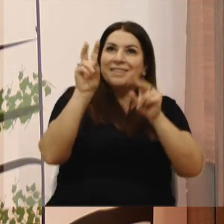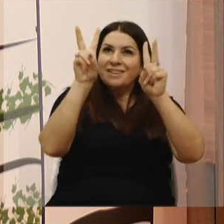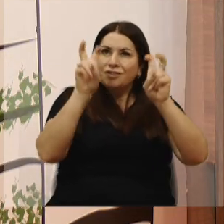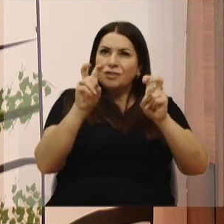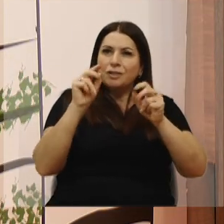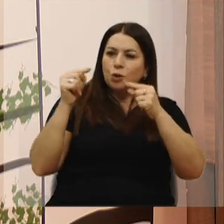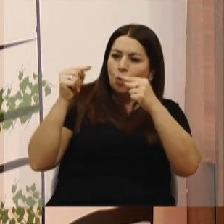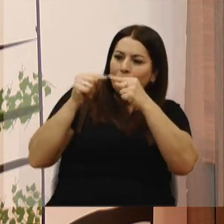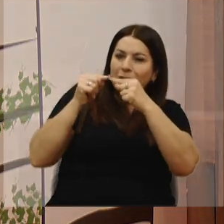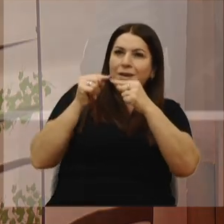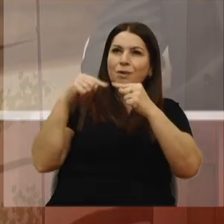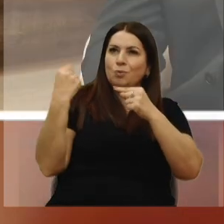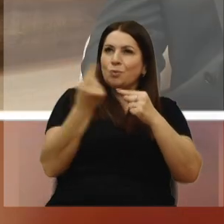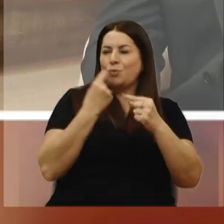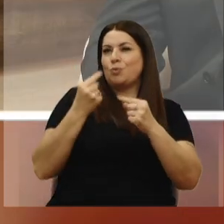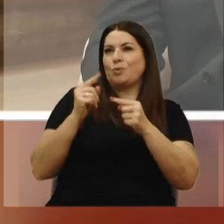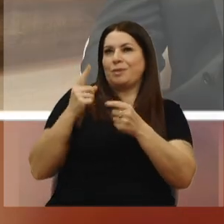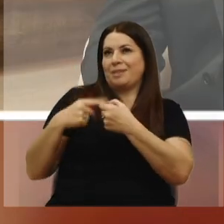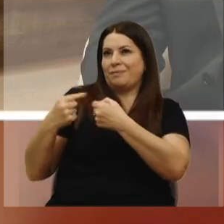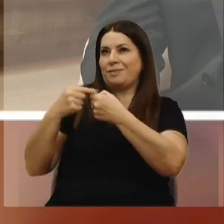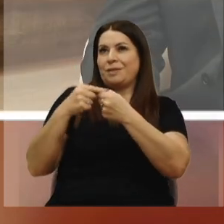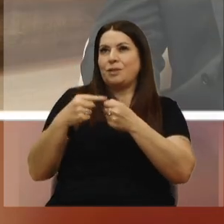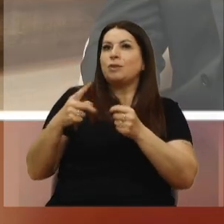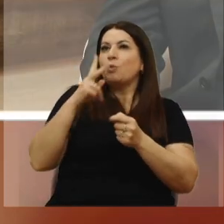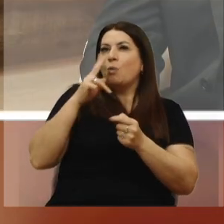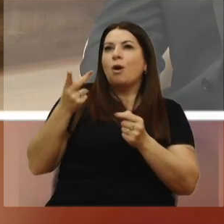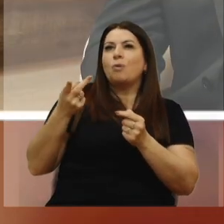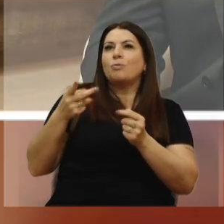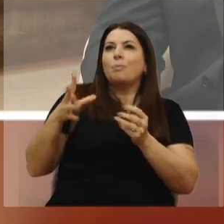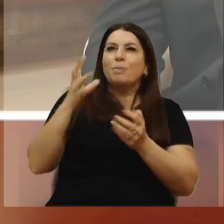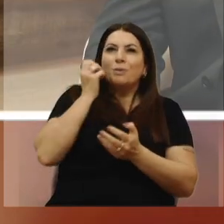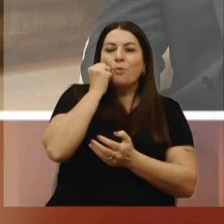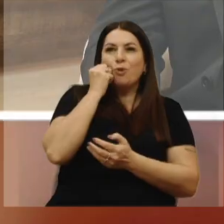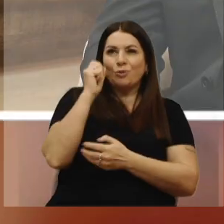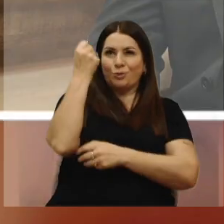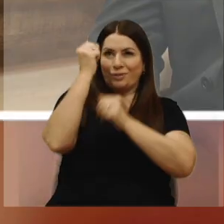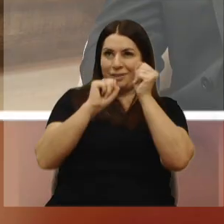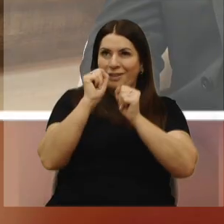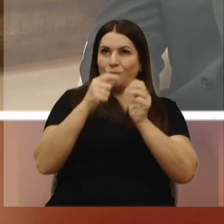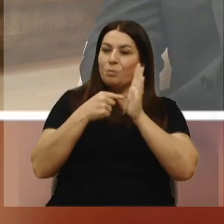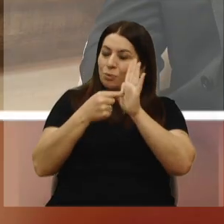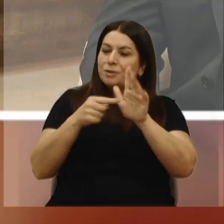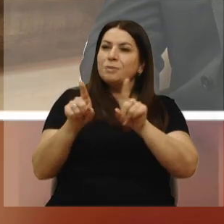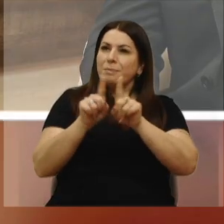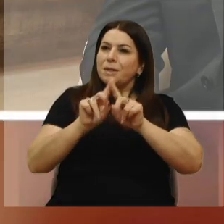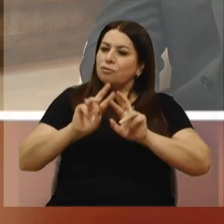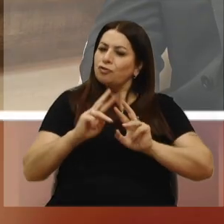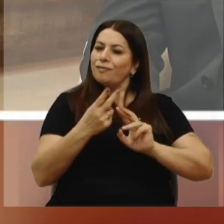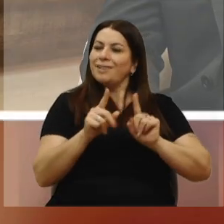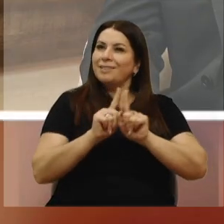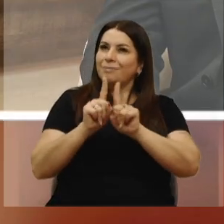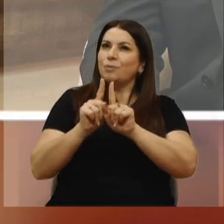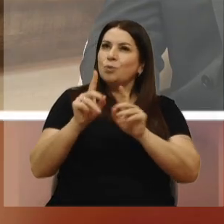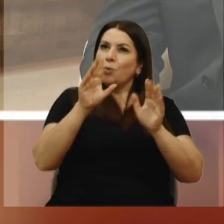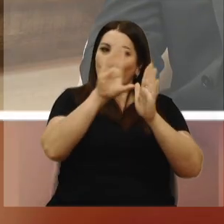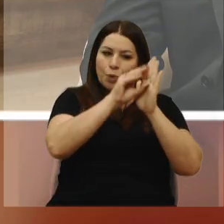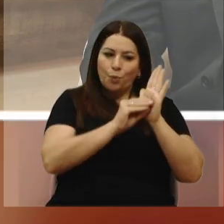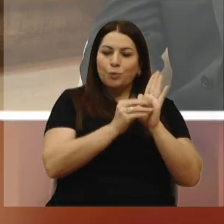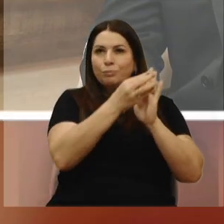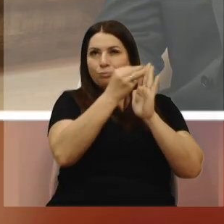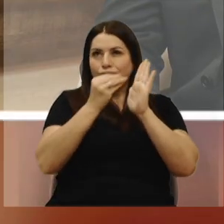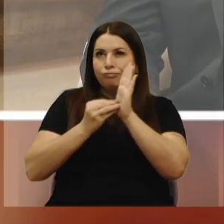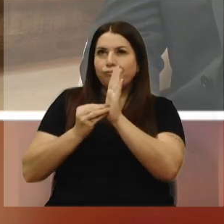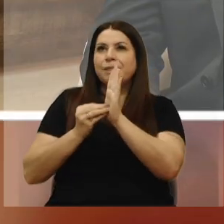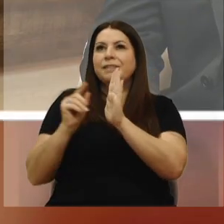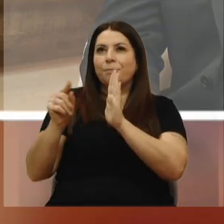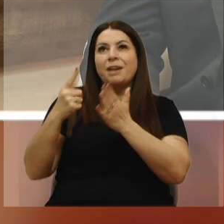com a história da cidade e com o nosso significativo patrimônio industrial, e vertemos também alguma parte desse